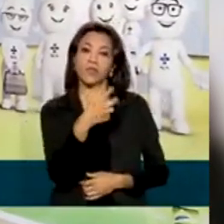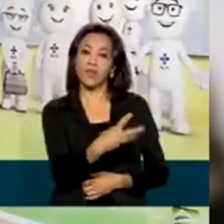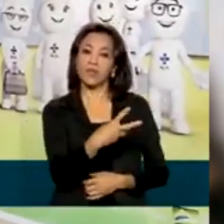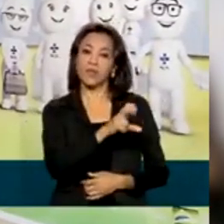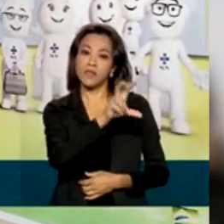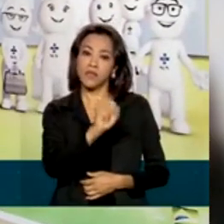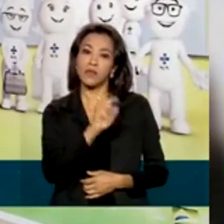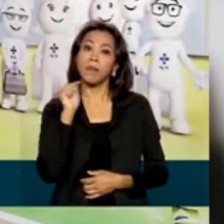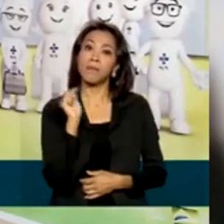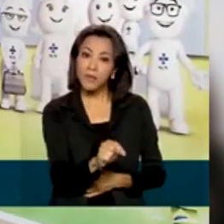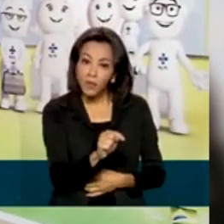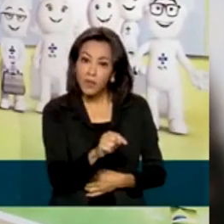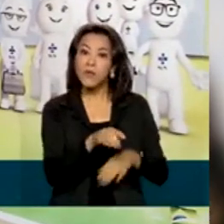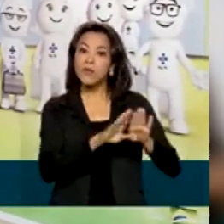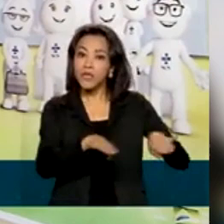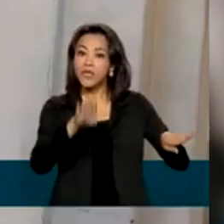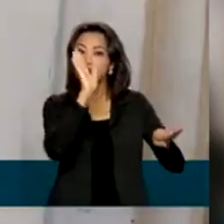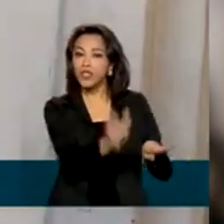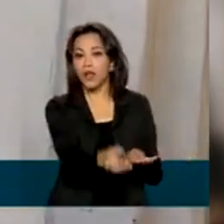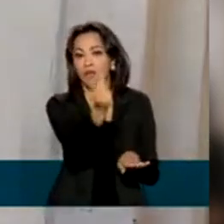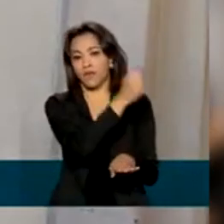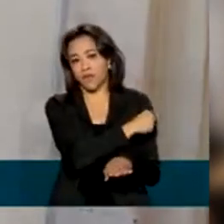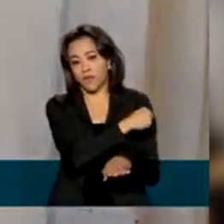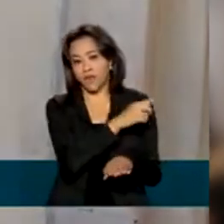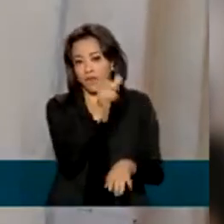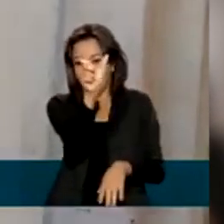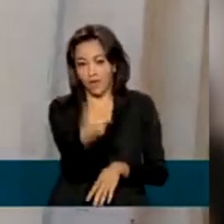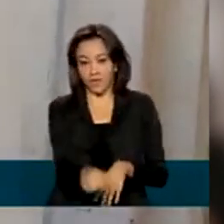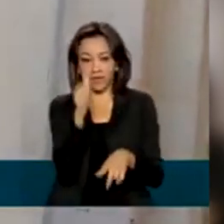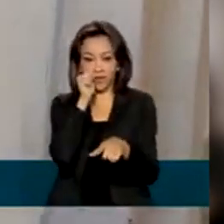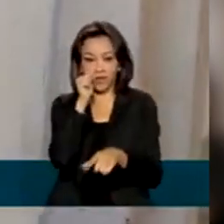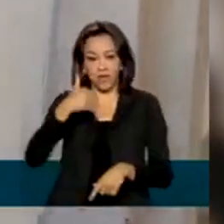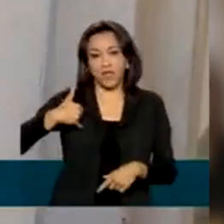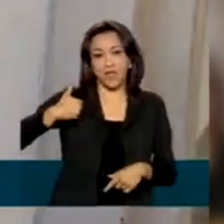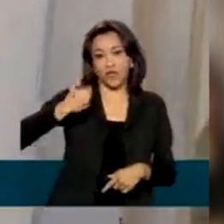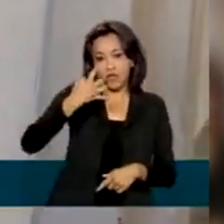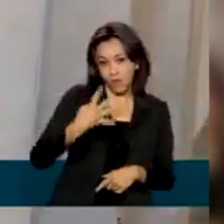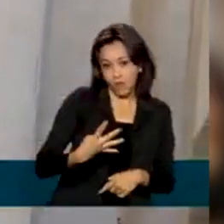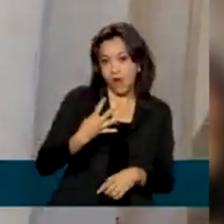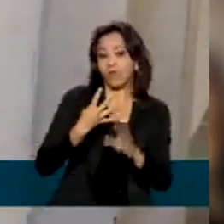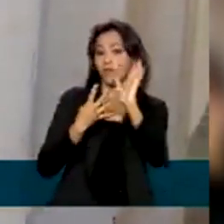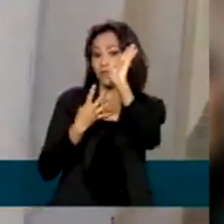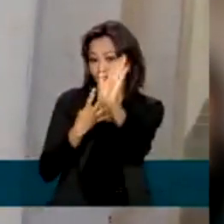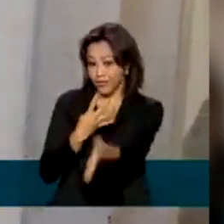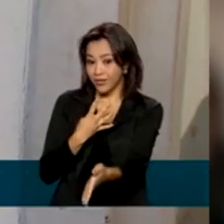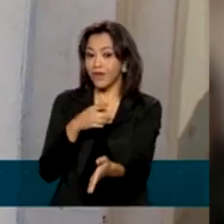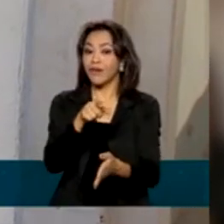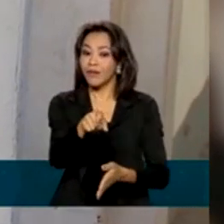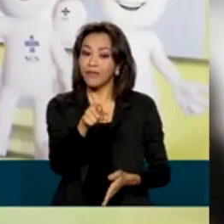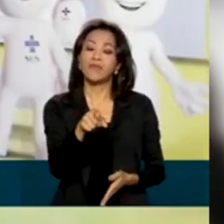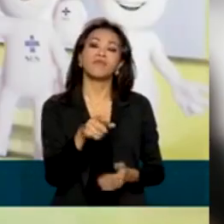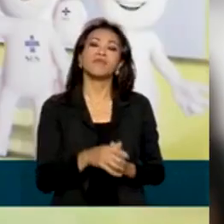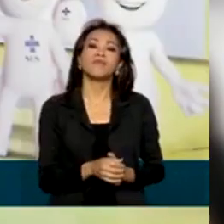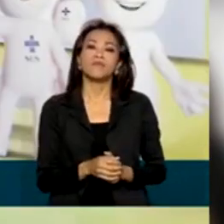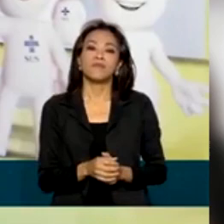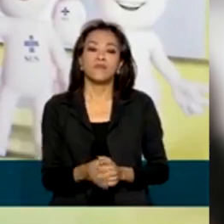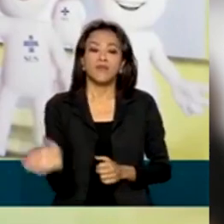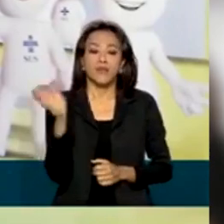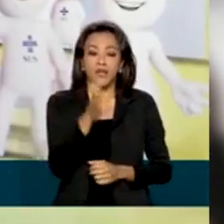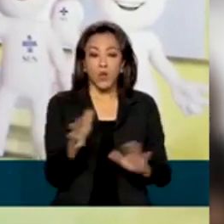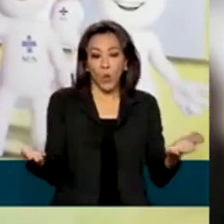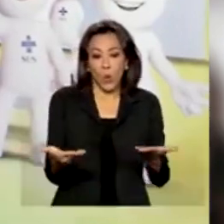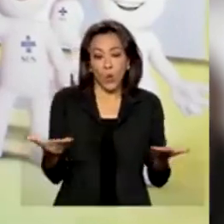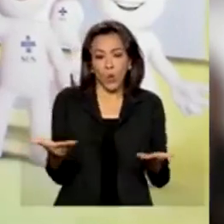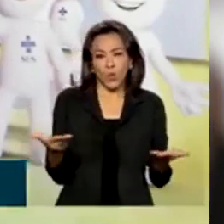350 mil crianças foram imunizadas. Mayumi, de 4 anos, já contribuiu para aumentar esse número. Hoje, com